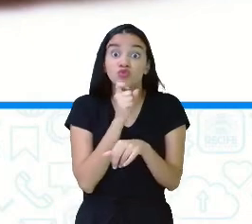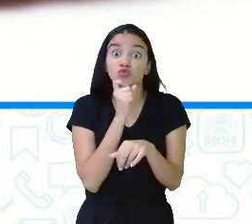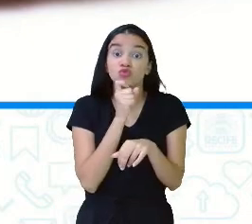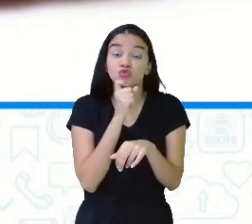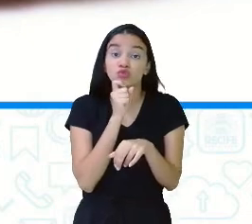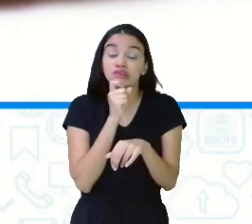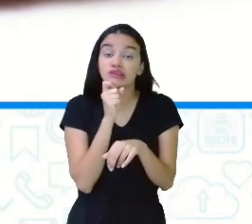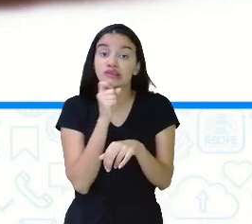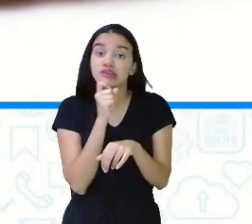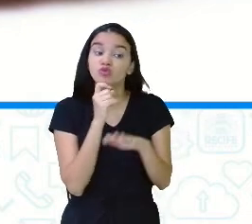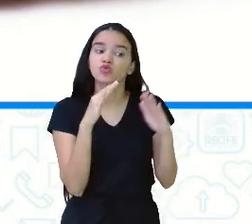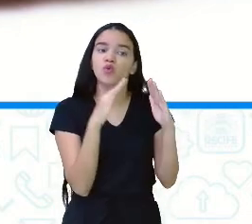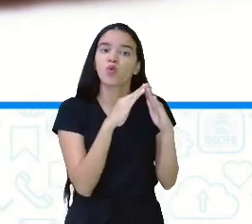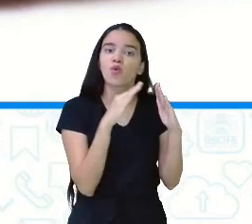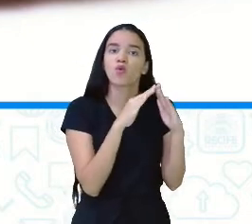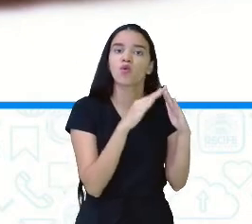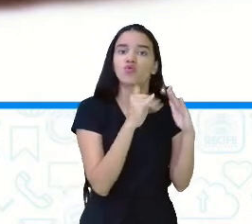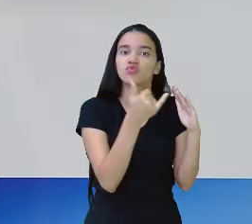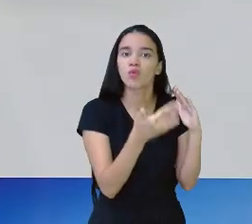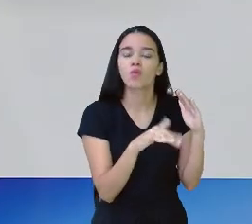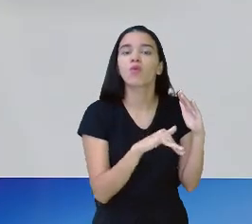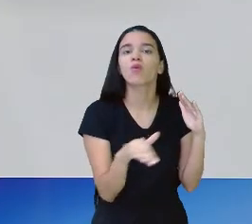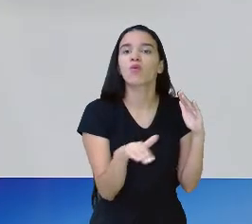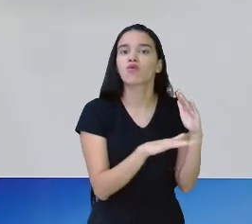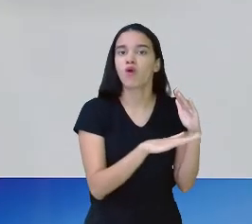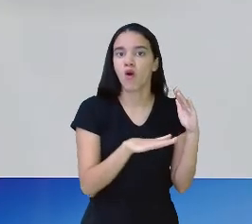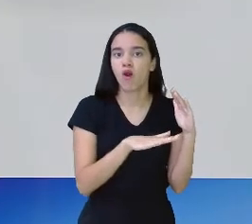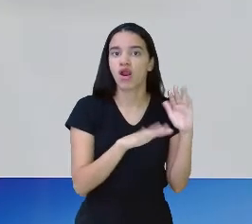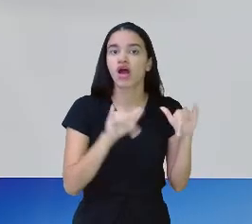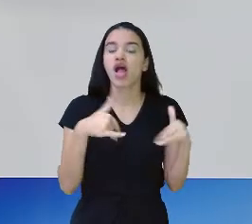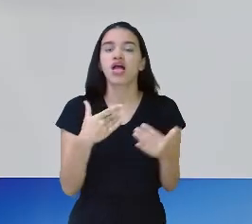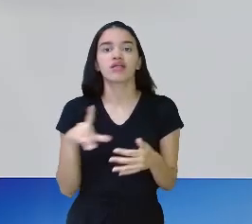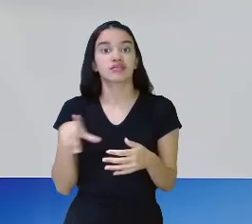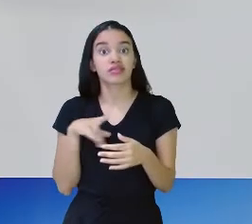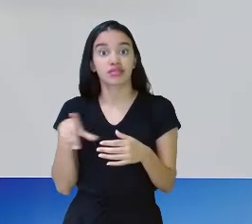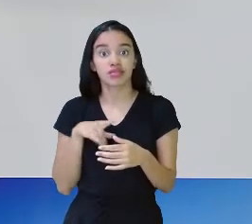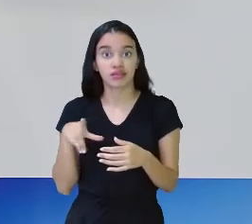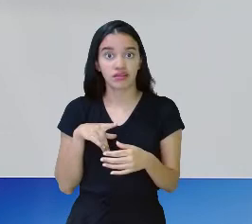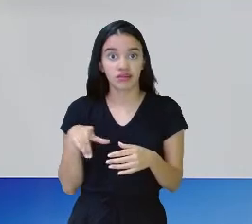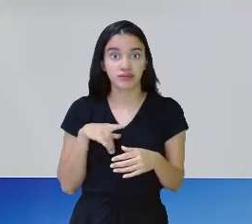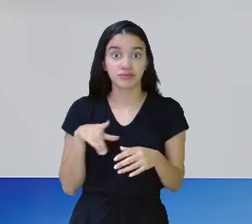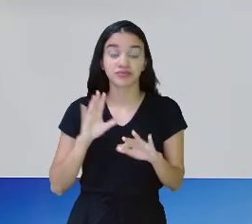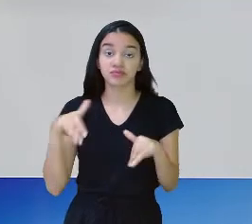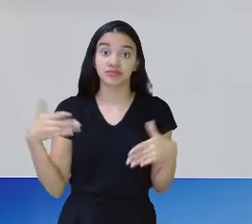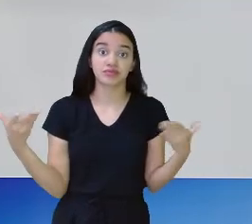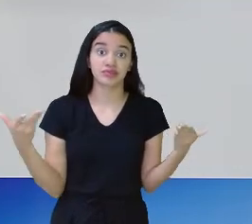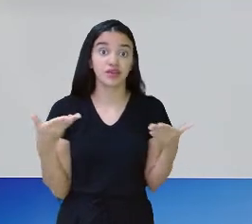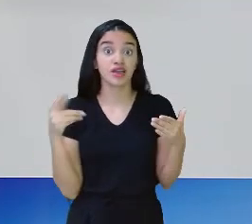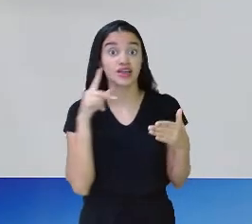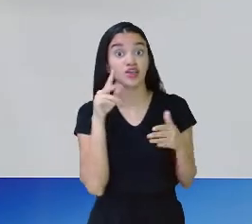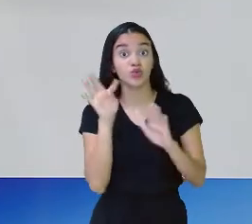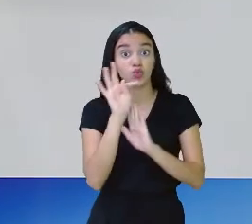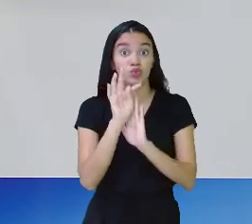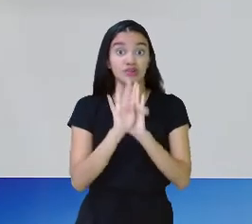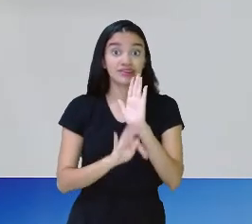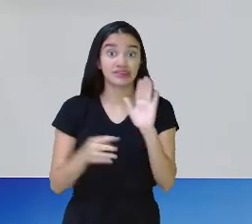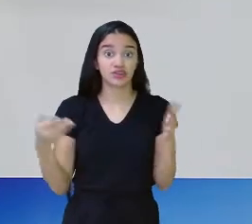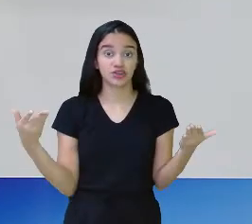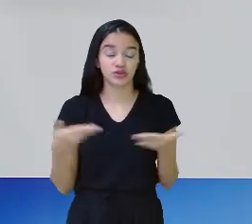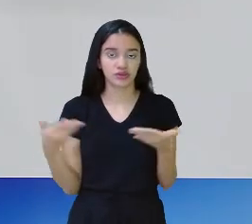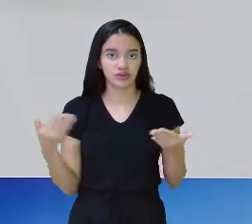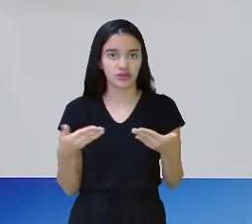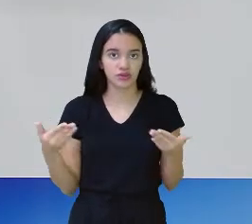nosso quintal, de vez em quando tem um por aí, um caramujo desse. E o texto de hoje vai falar